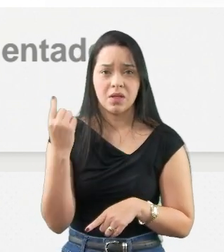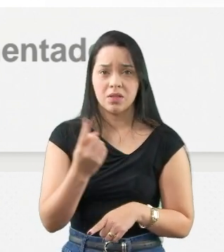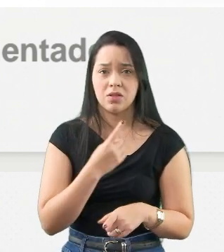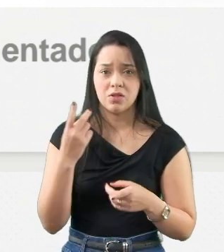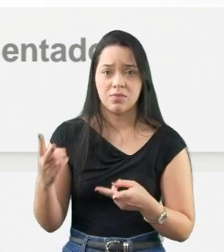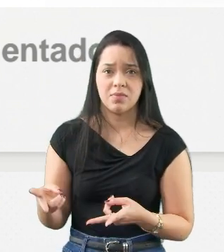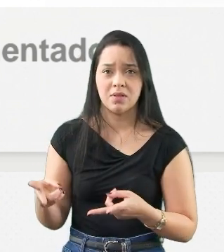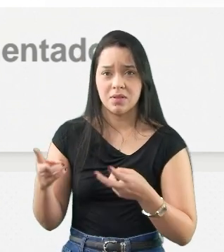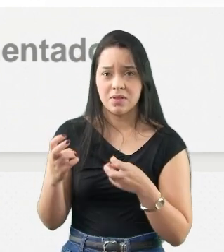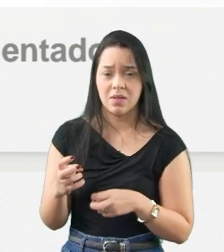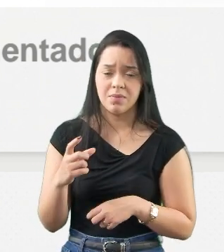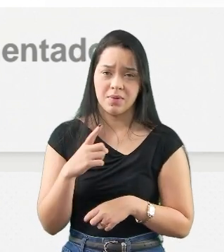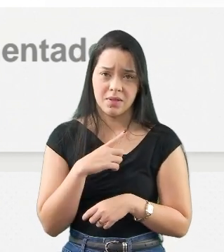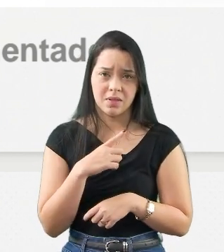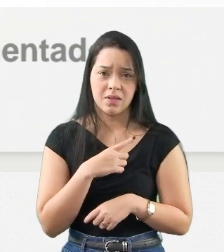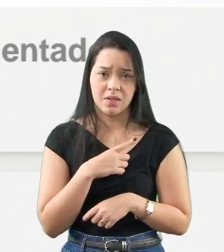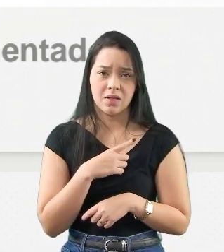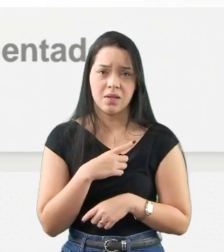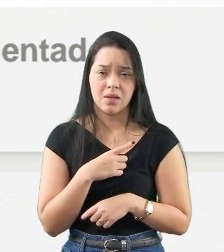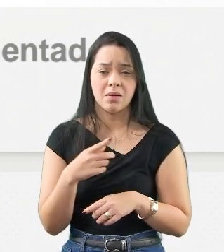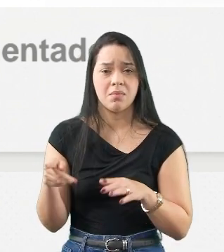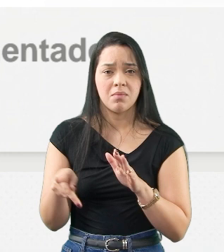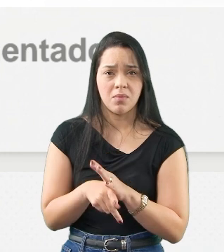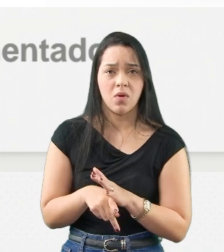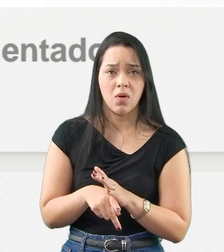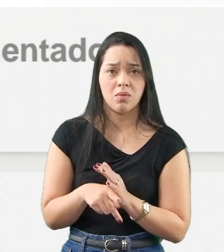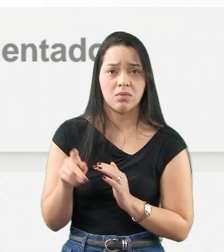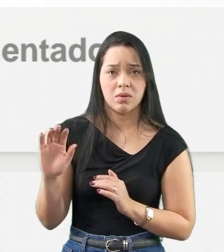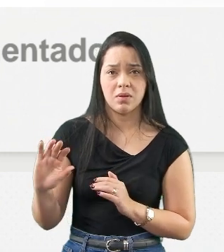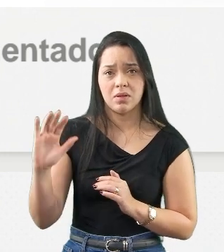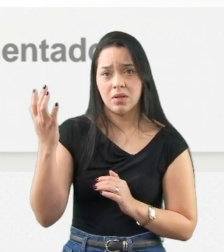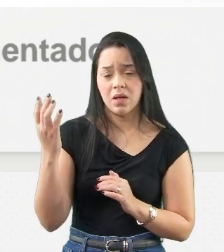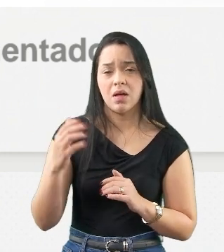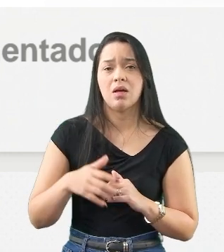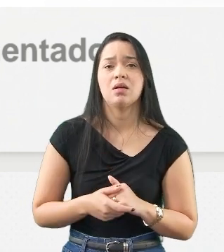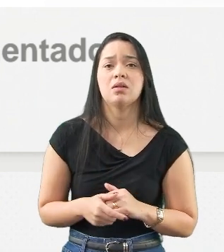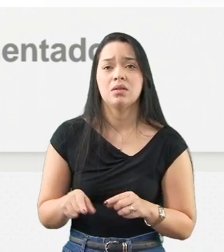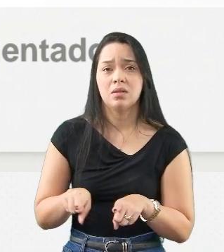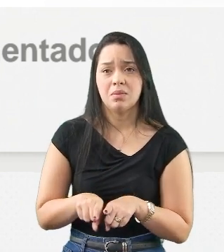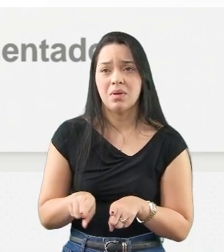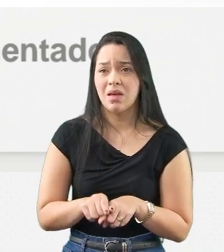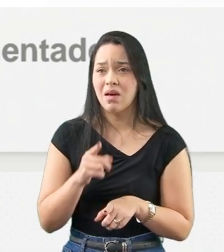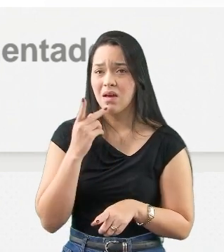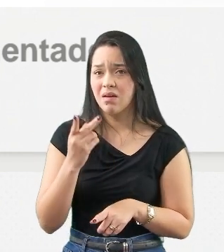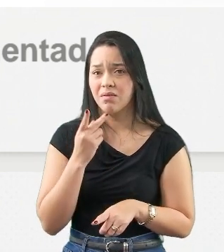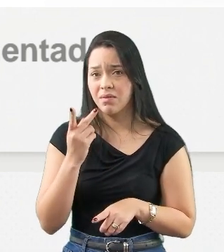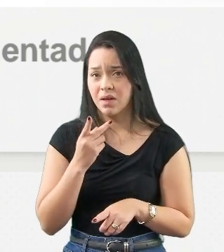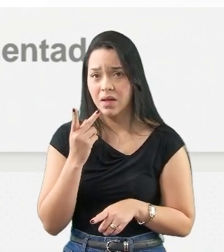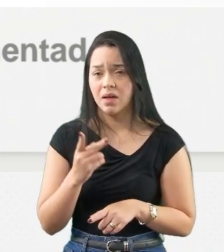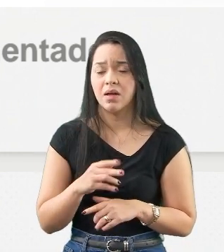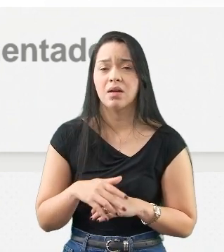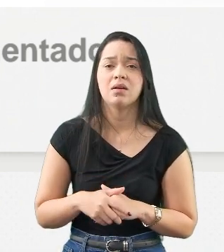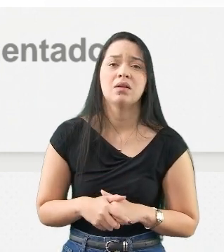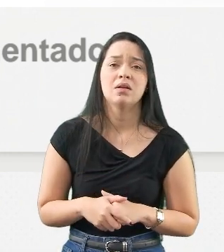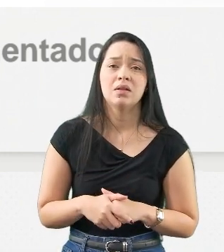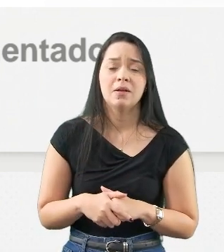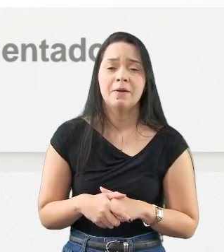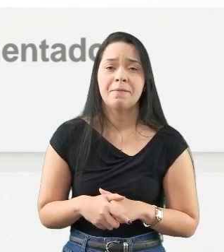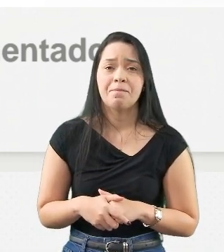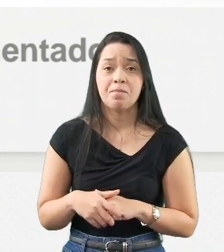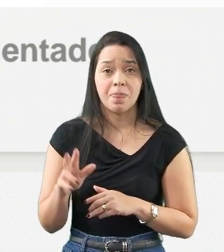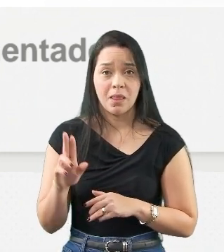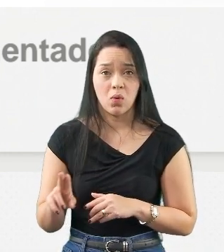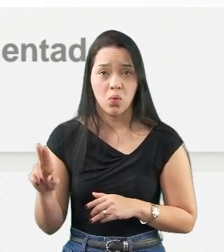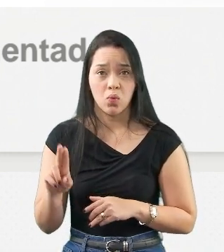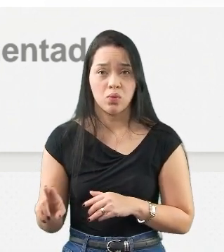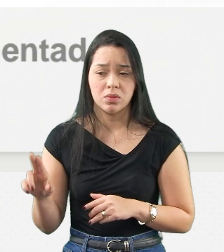muito marcadamente da questão da realidade brasileira. A linguagem, a gente vê a linguagem que Macunaíma usa,